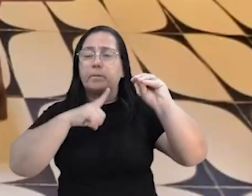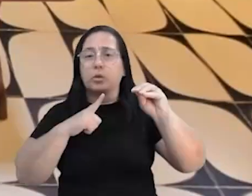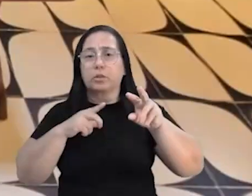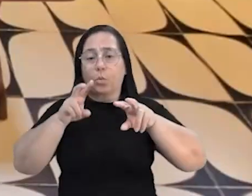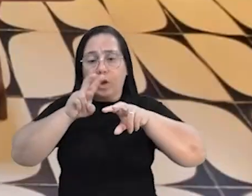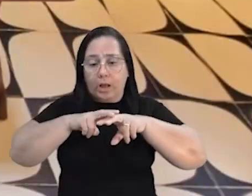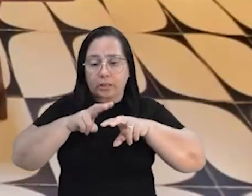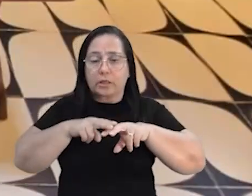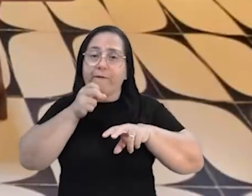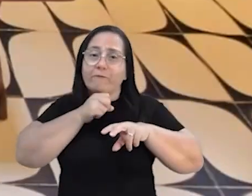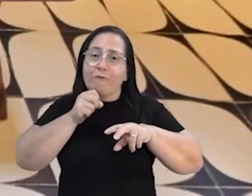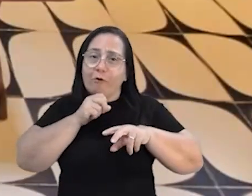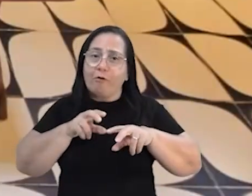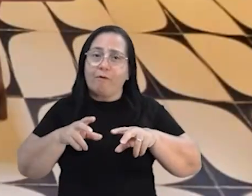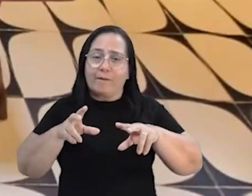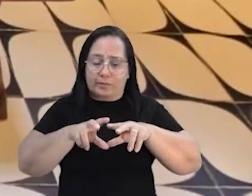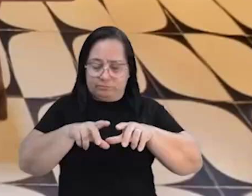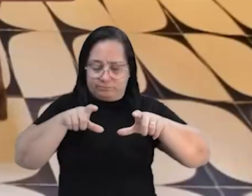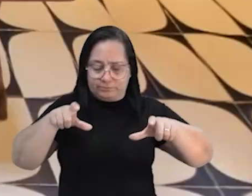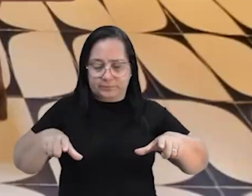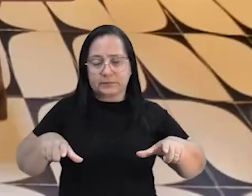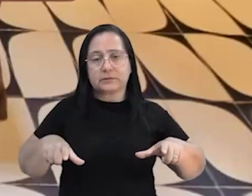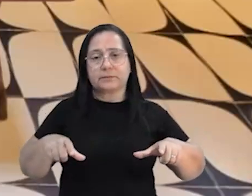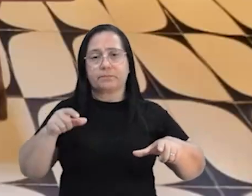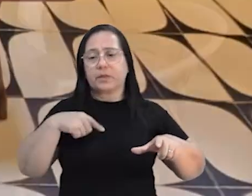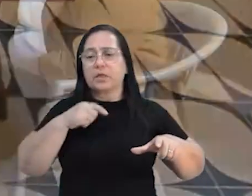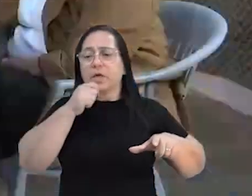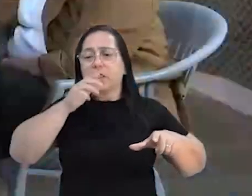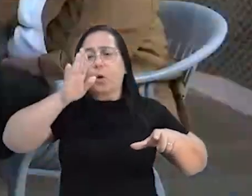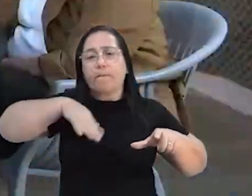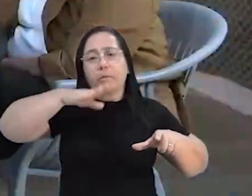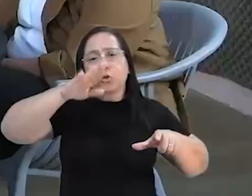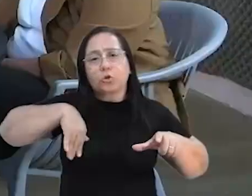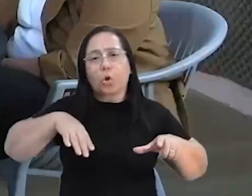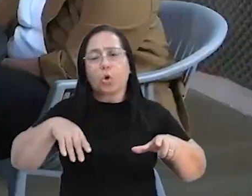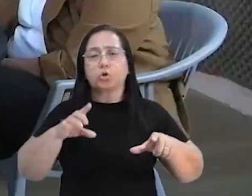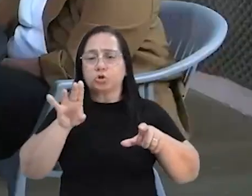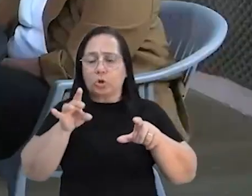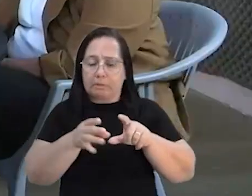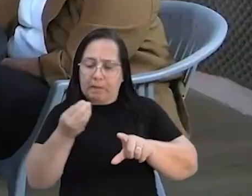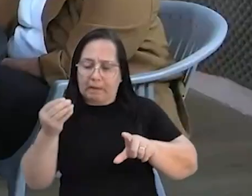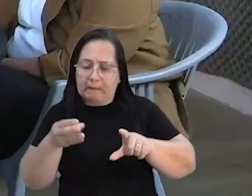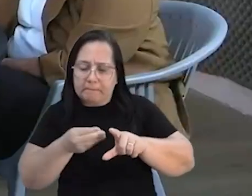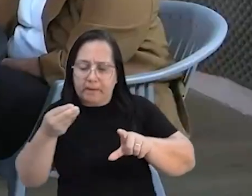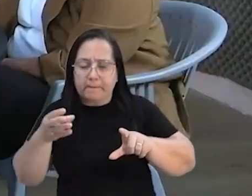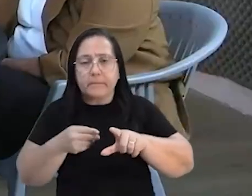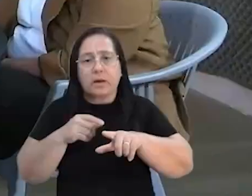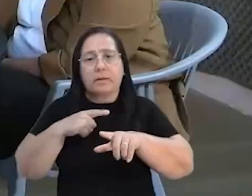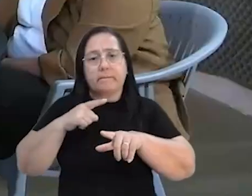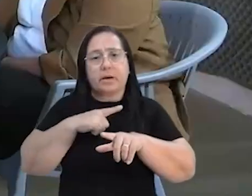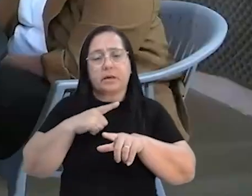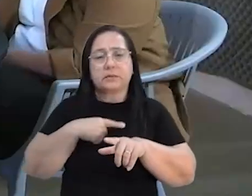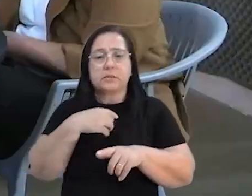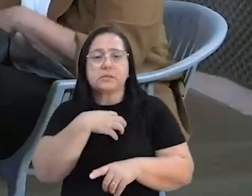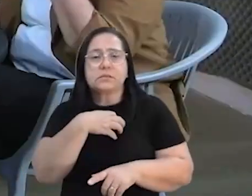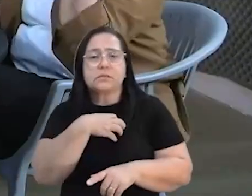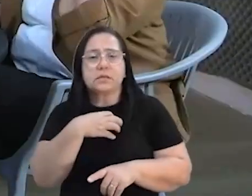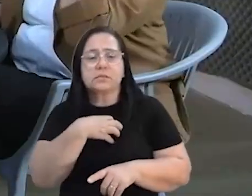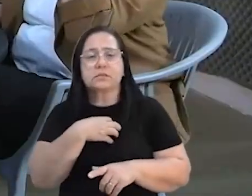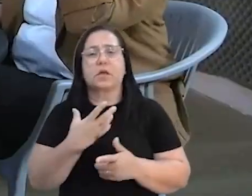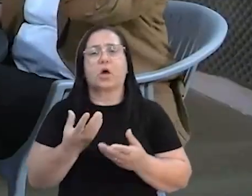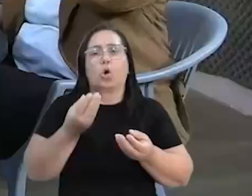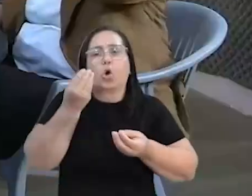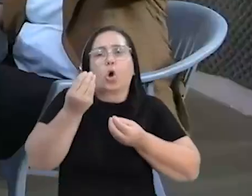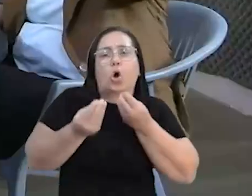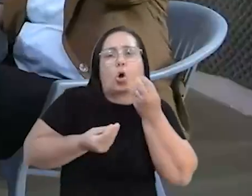que foi de vovó e que a gente resolveu nem pintar lá por cima, a gente descascou ela todinha para ter aquela sensação de como